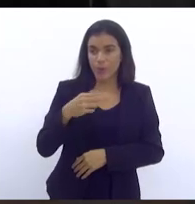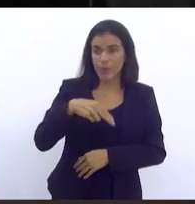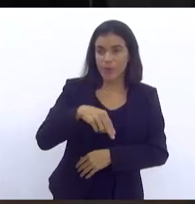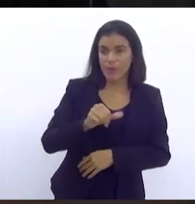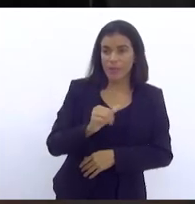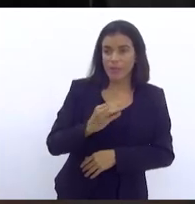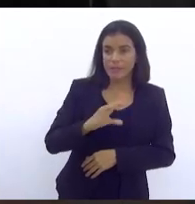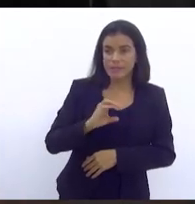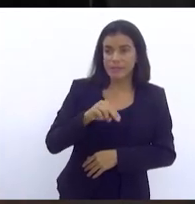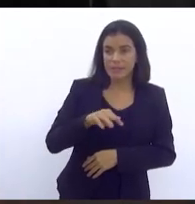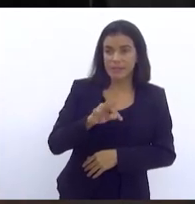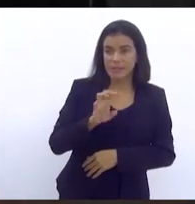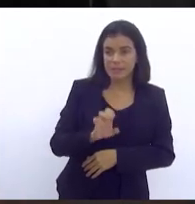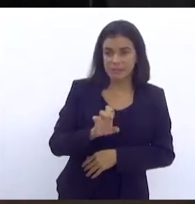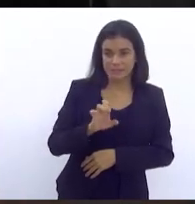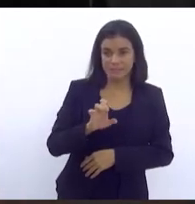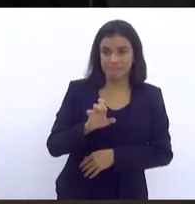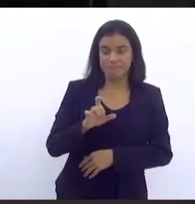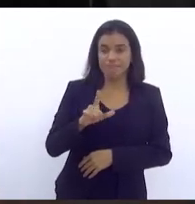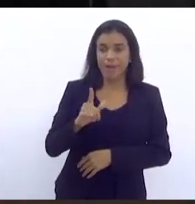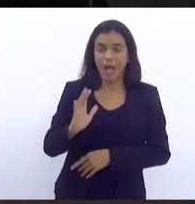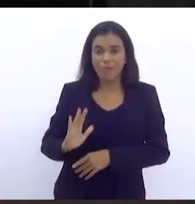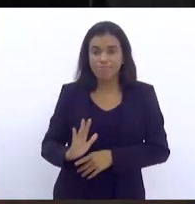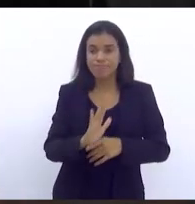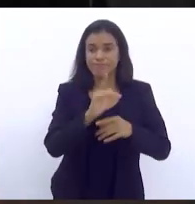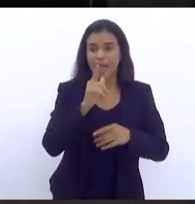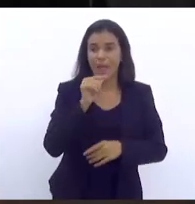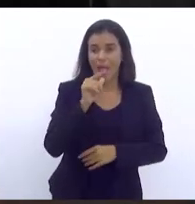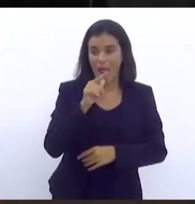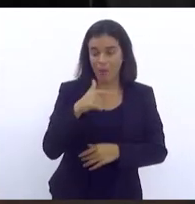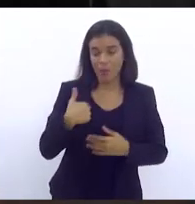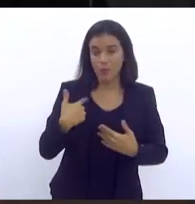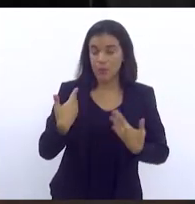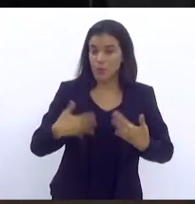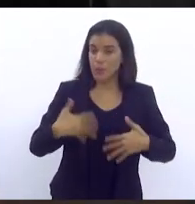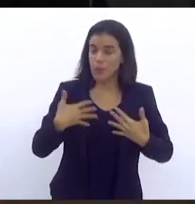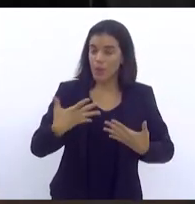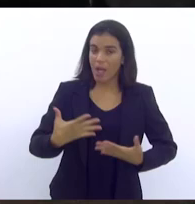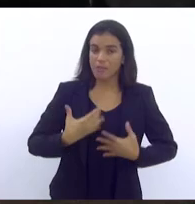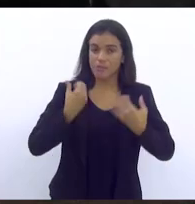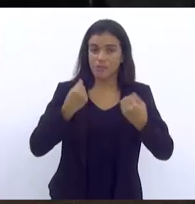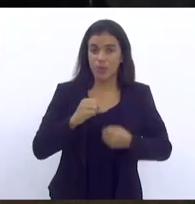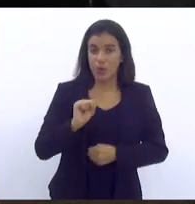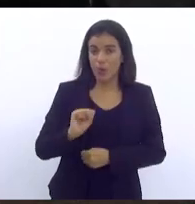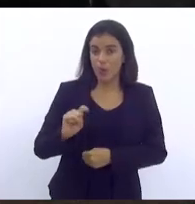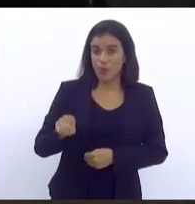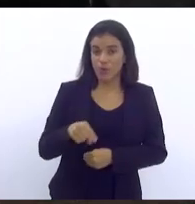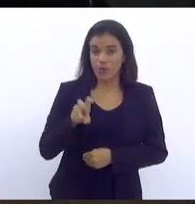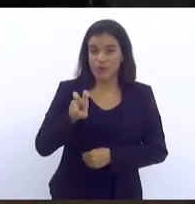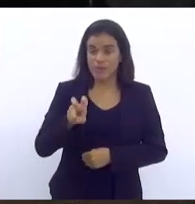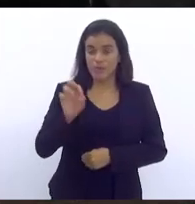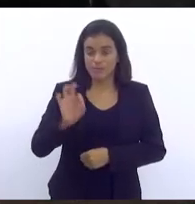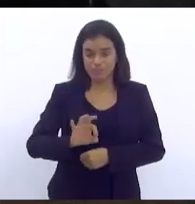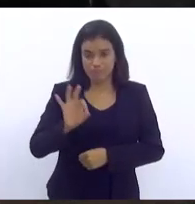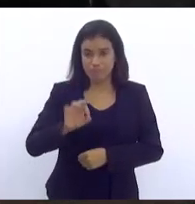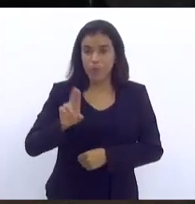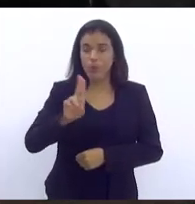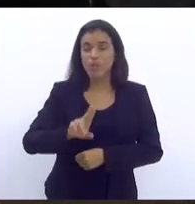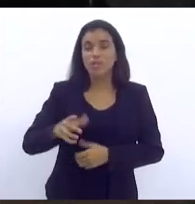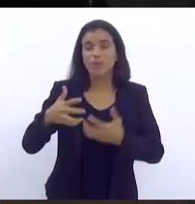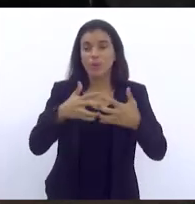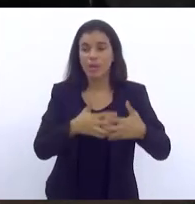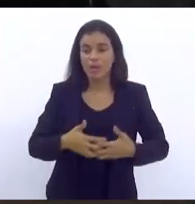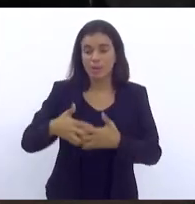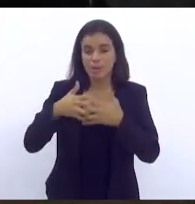abastecimento de água em suas casas isso é assustador 8,5 por utilizam camião pipa